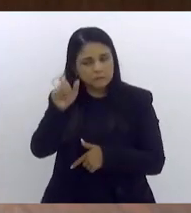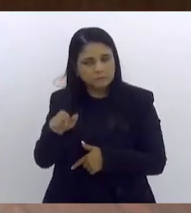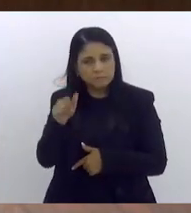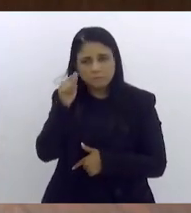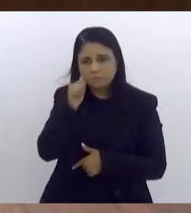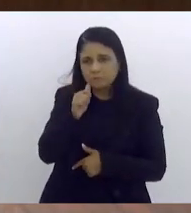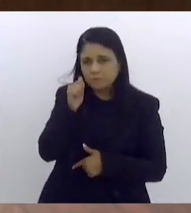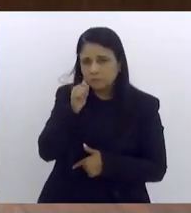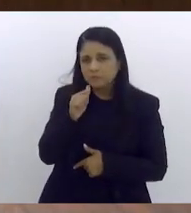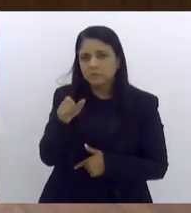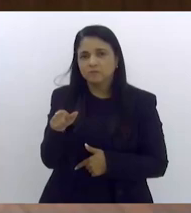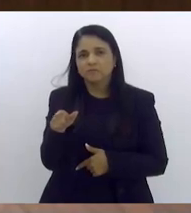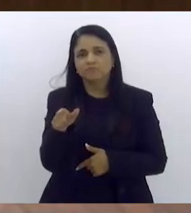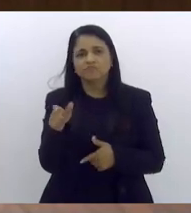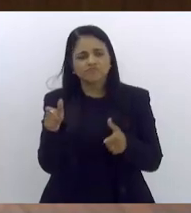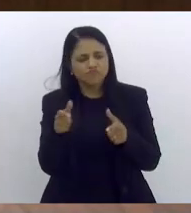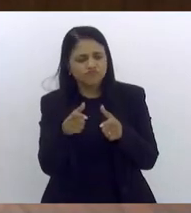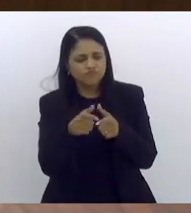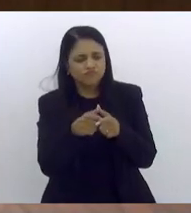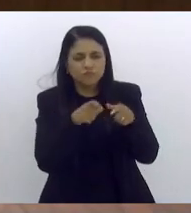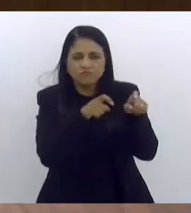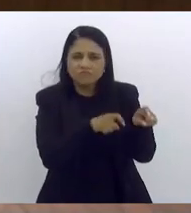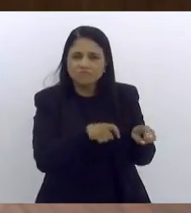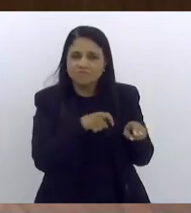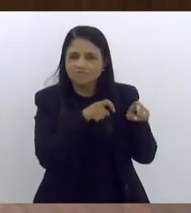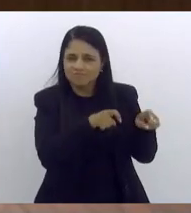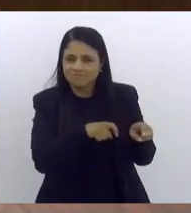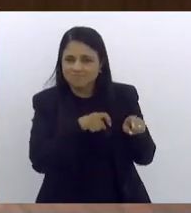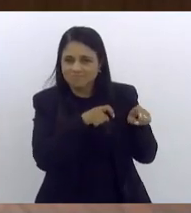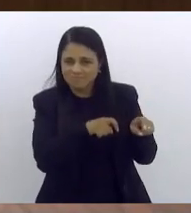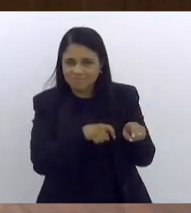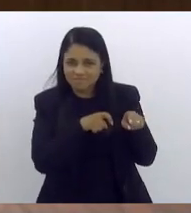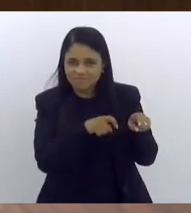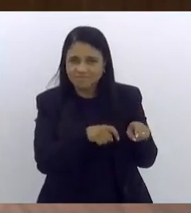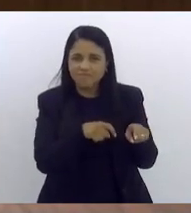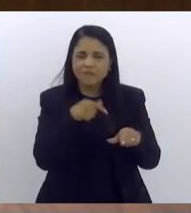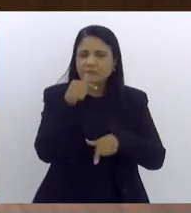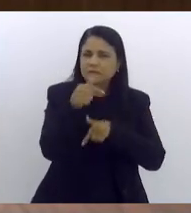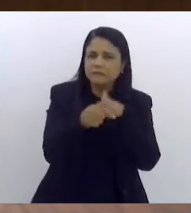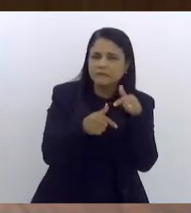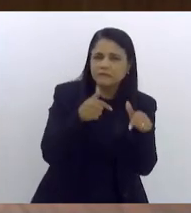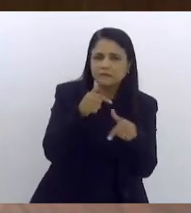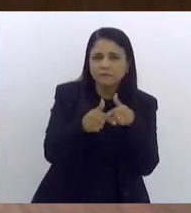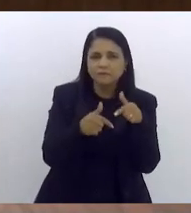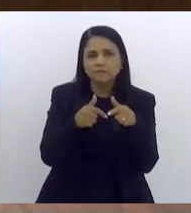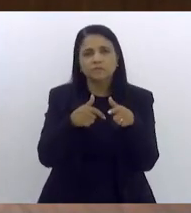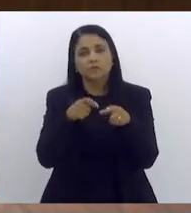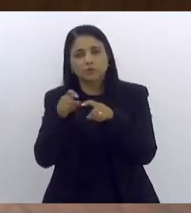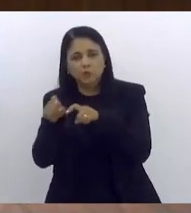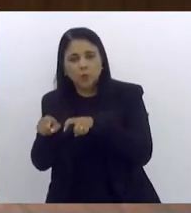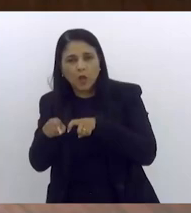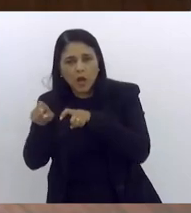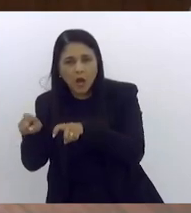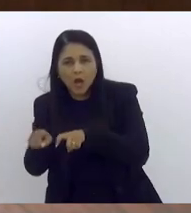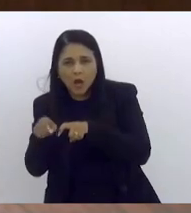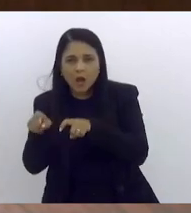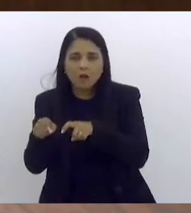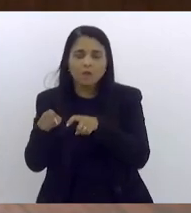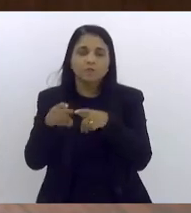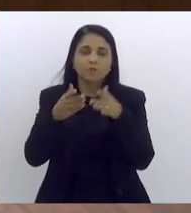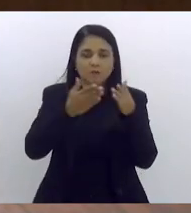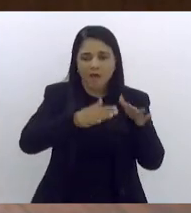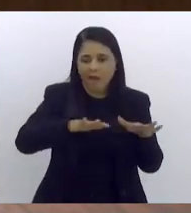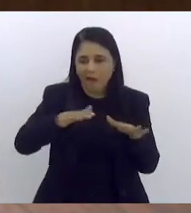marisqueiras, as pequenas agricultoras, as trabalhadoras do campo, das águas e